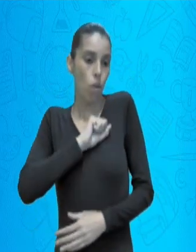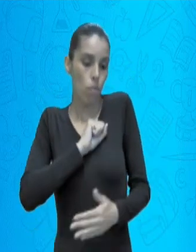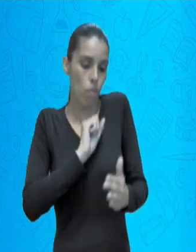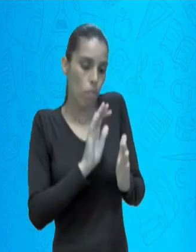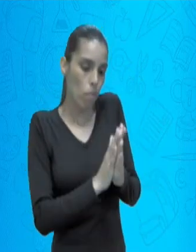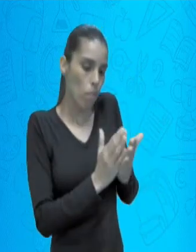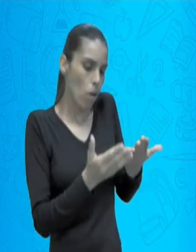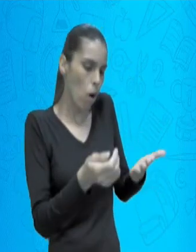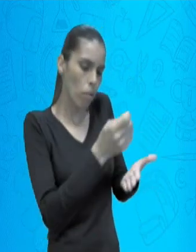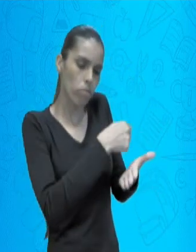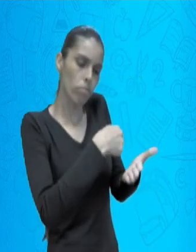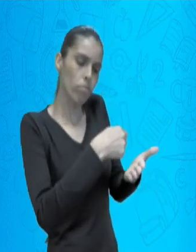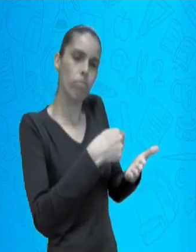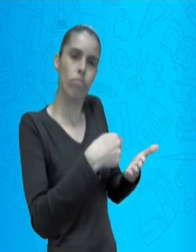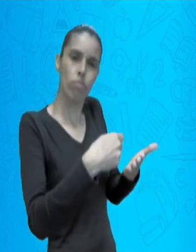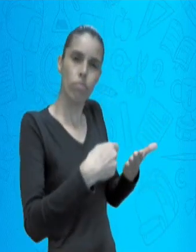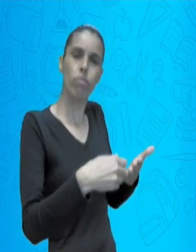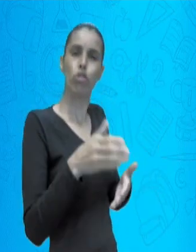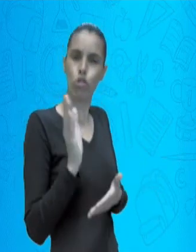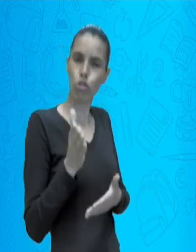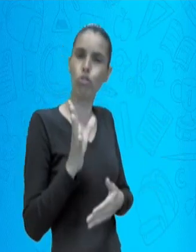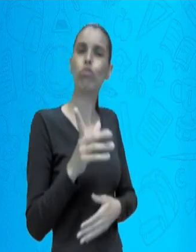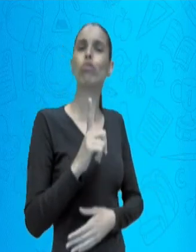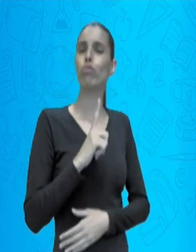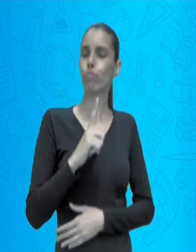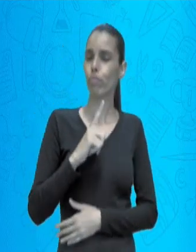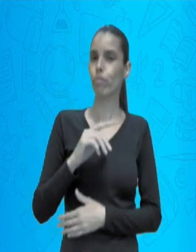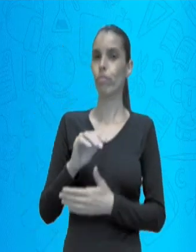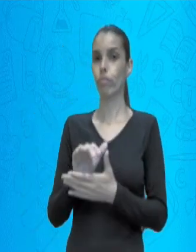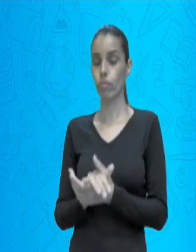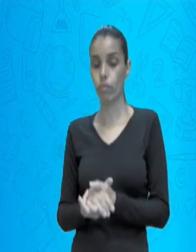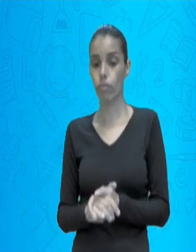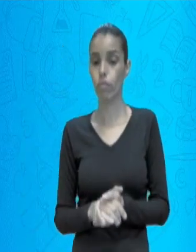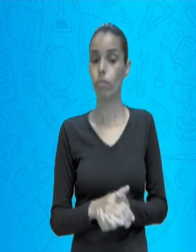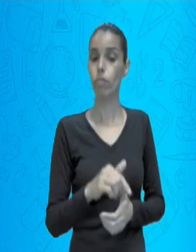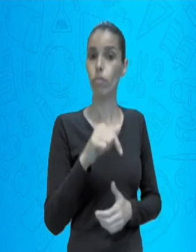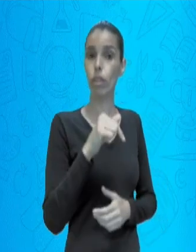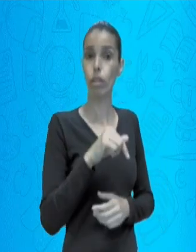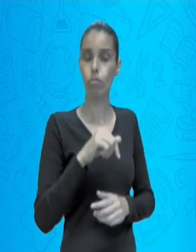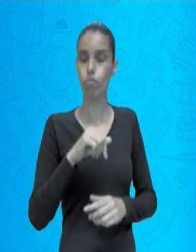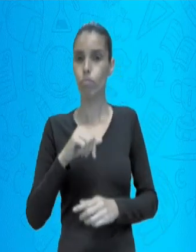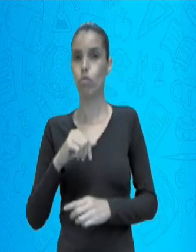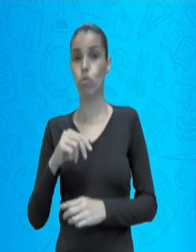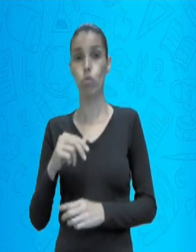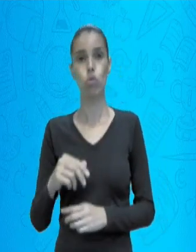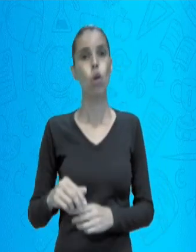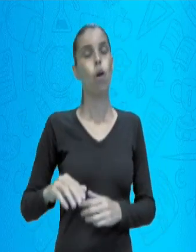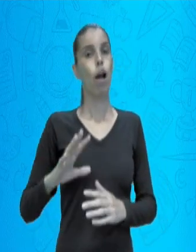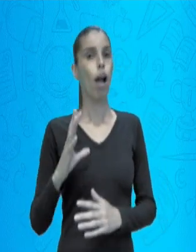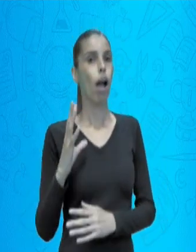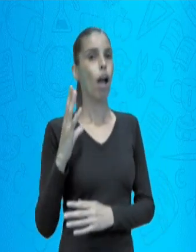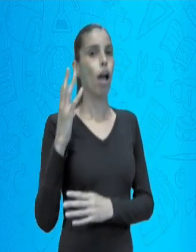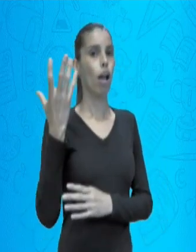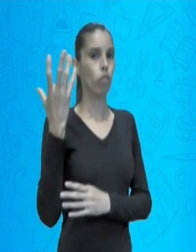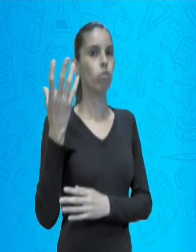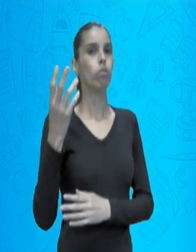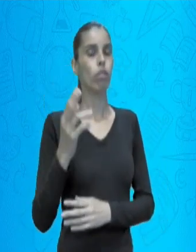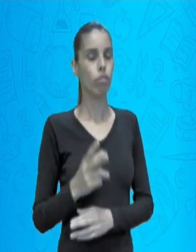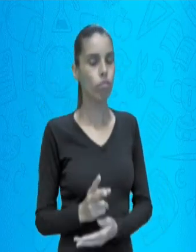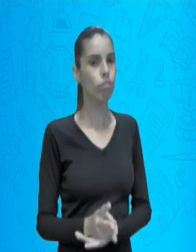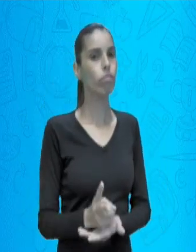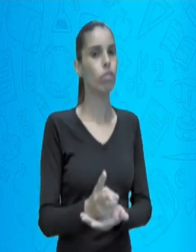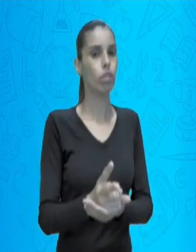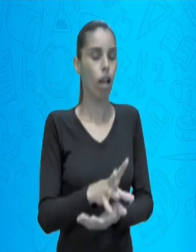base para que ele virasse um grande escritor. Está gostando da biografia do Ziraldo?